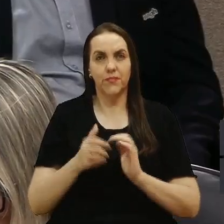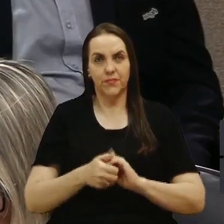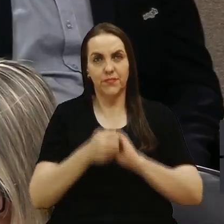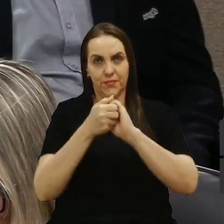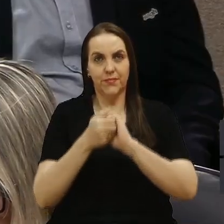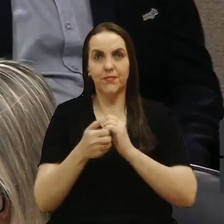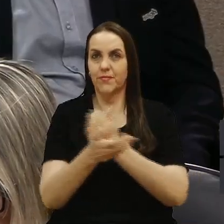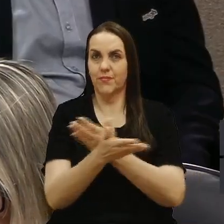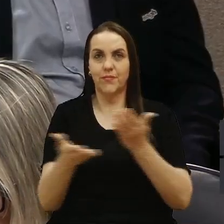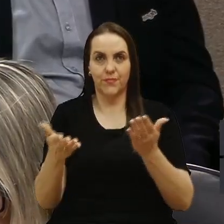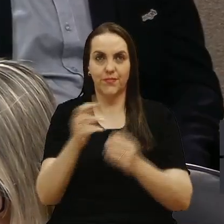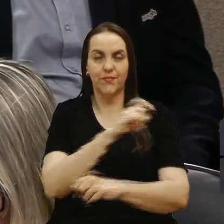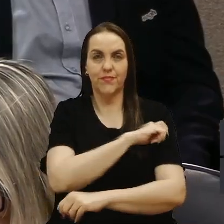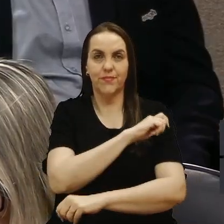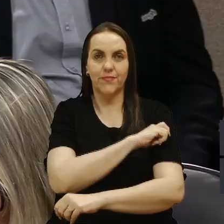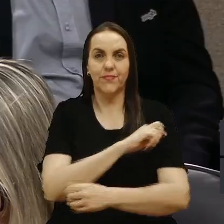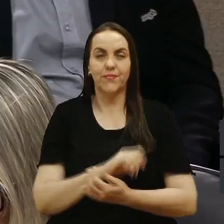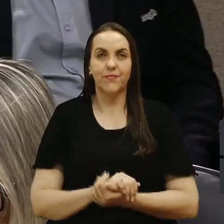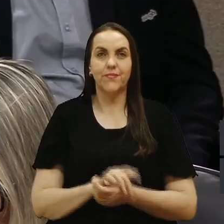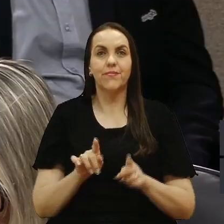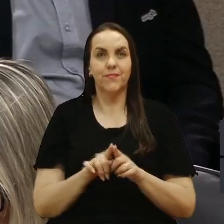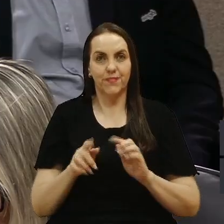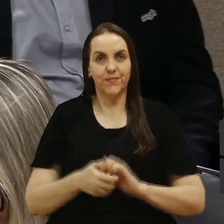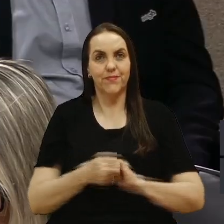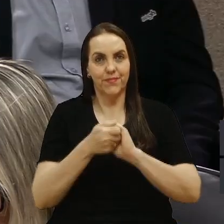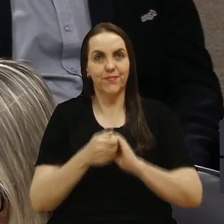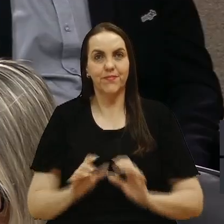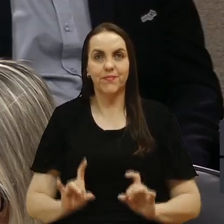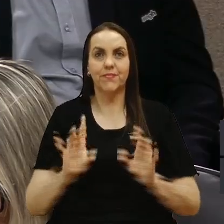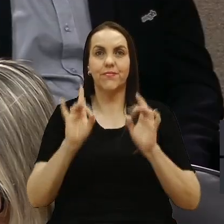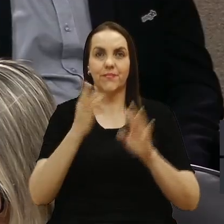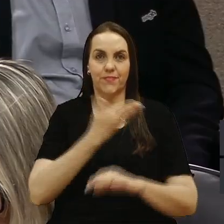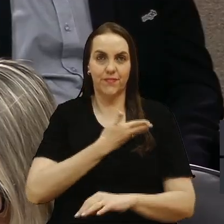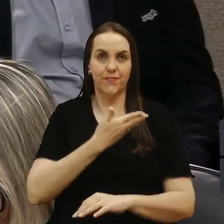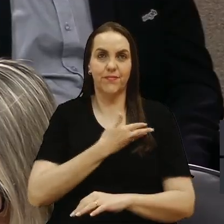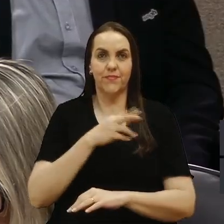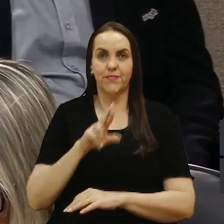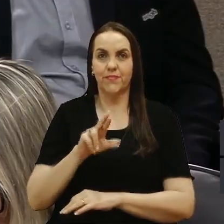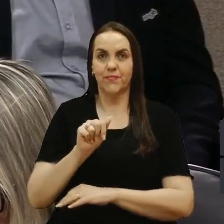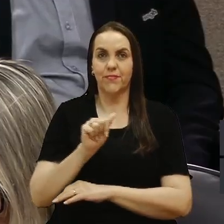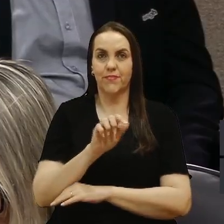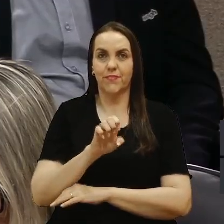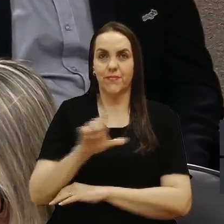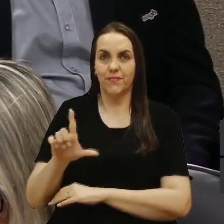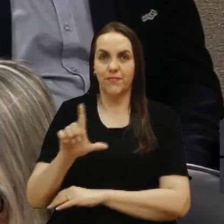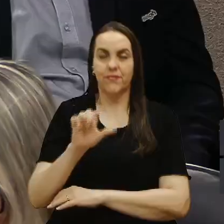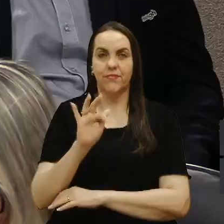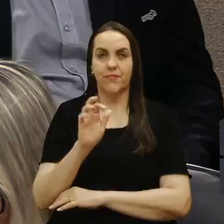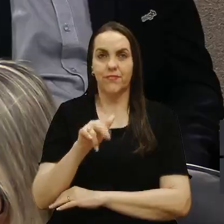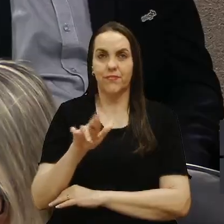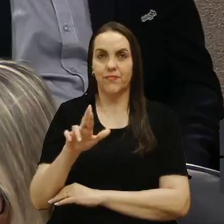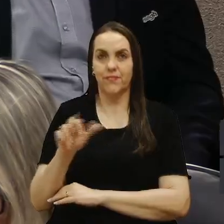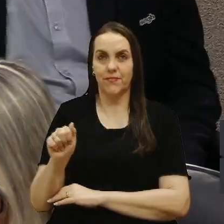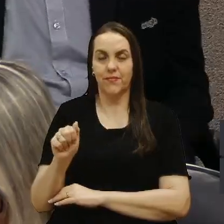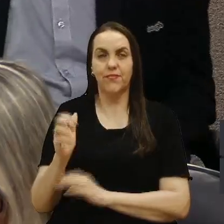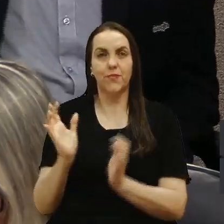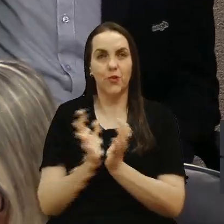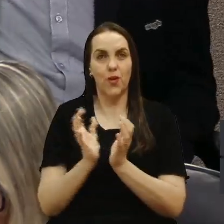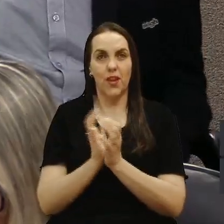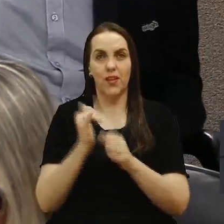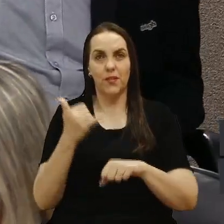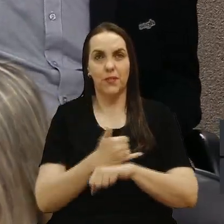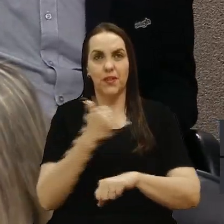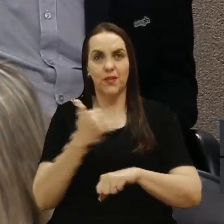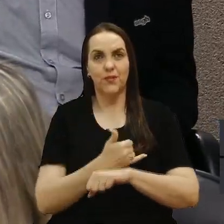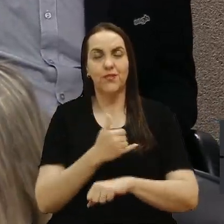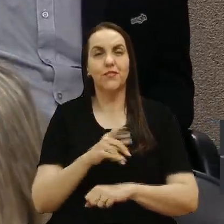todos os estudantes, fazer uma saudação muito especial ao meu amigo Rafael Ferreira, meu colega metalúrgico, dizer que é um orgulho para mim,